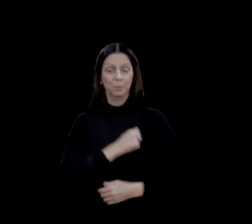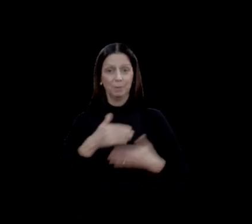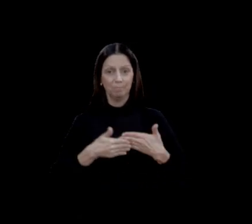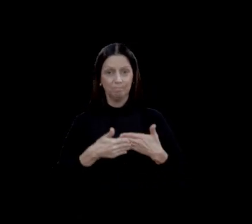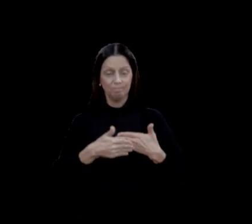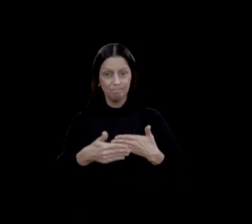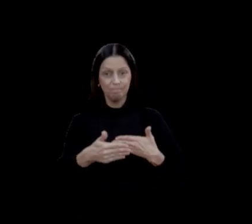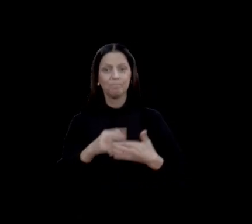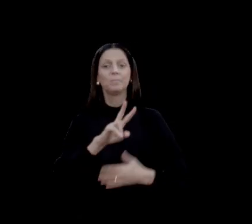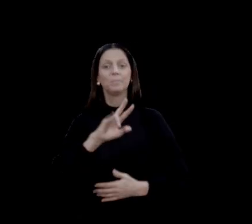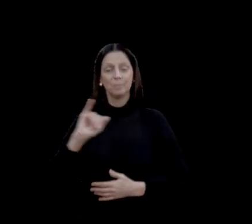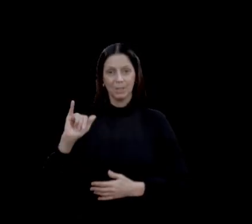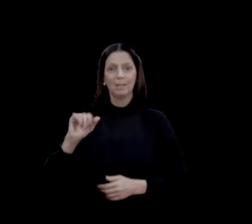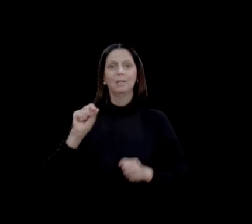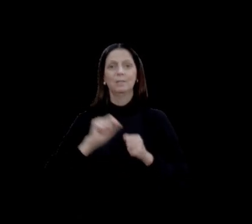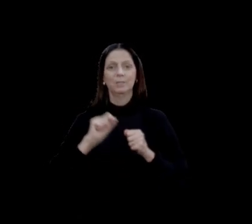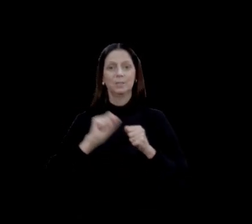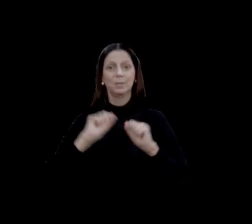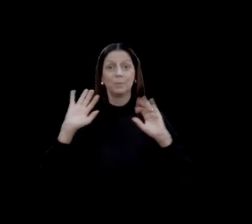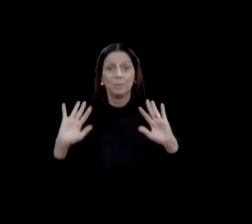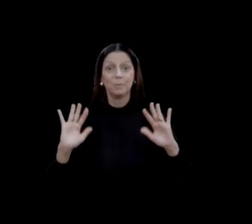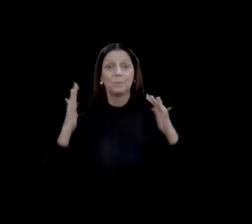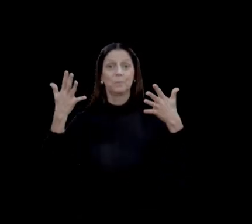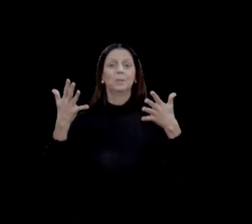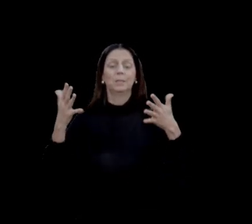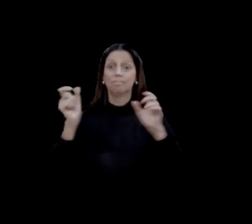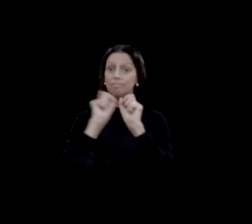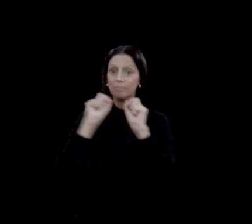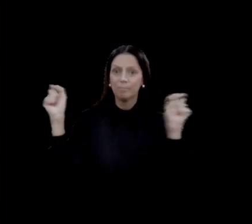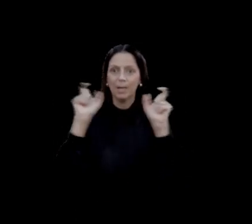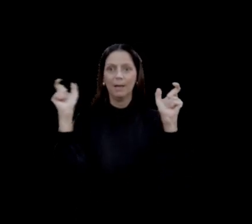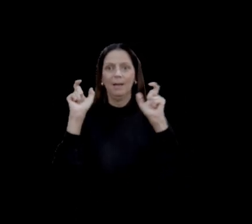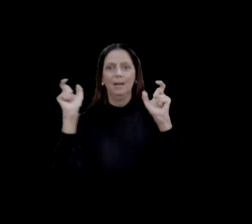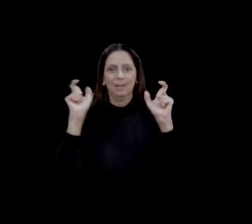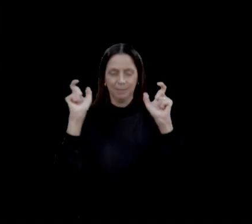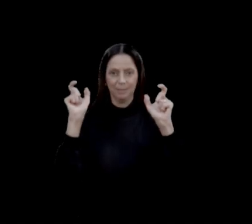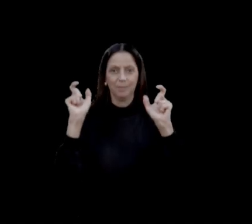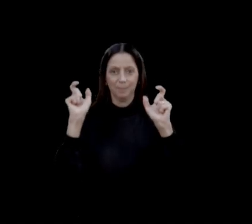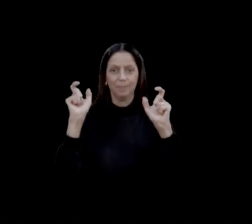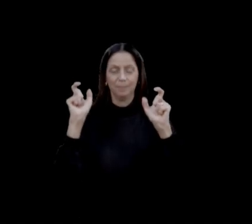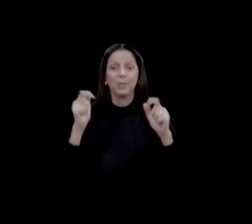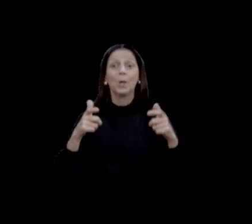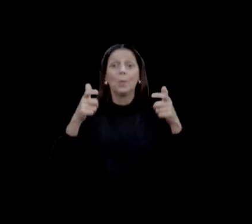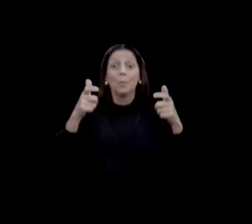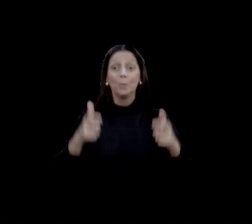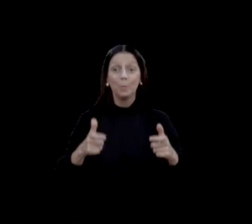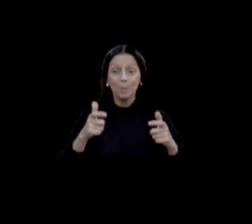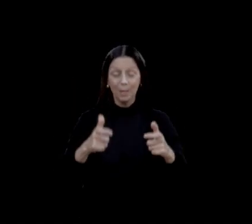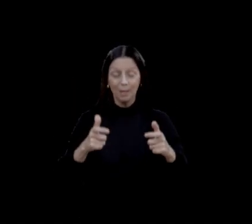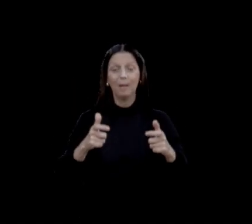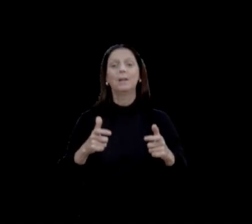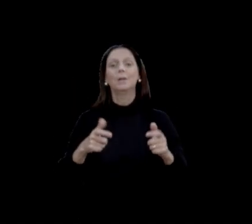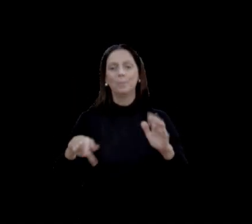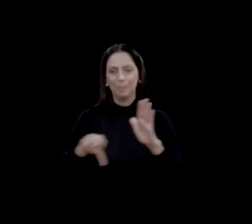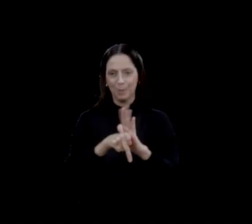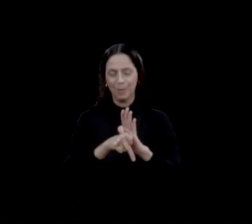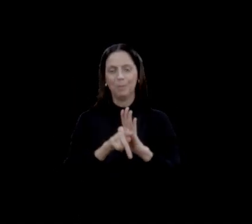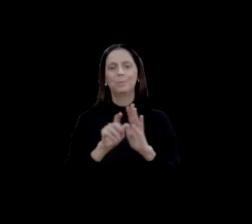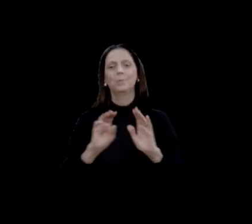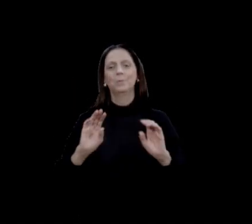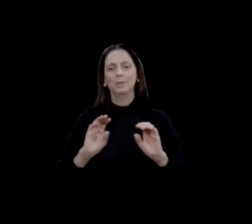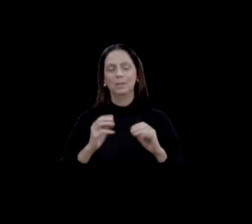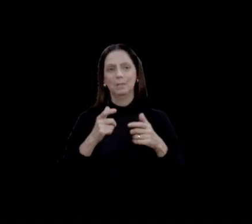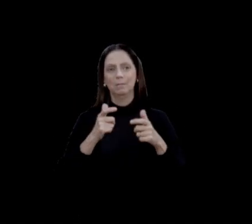pela nossa diocese, o Festival Despertai, que vai acontecer ali na Vila Germânica. Então já fica aqui o